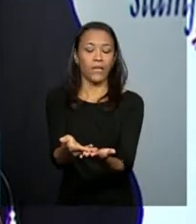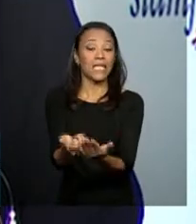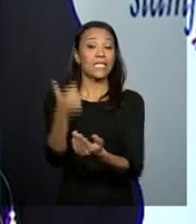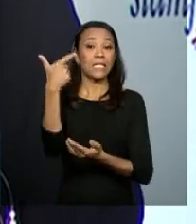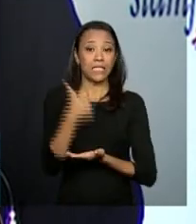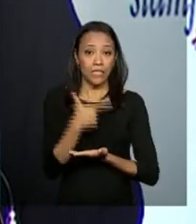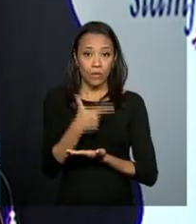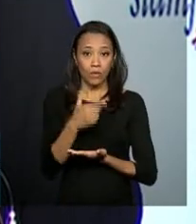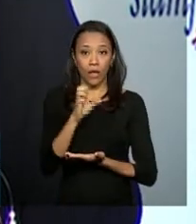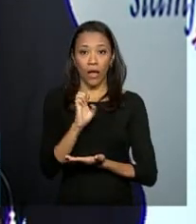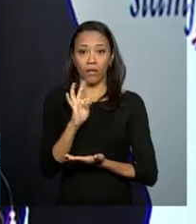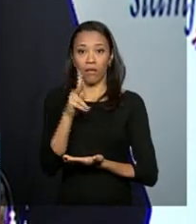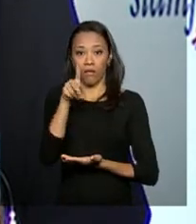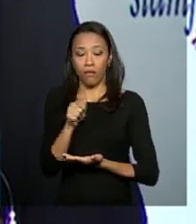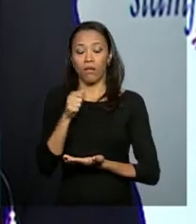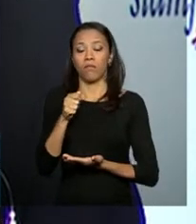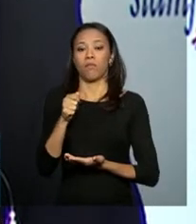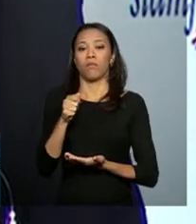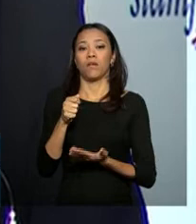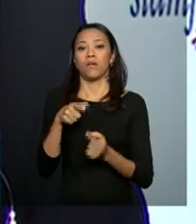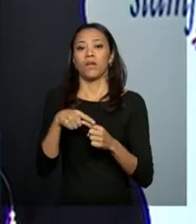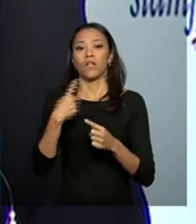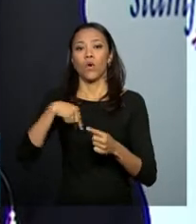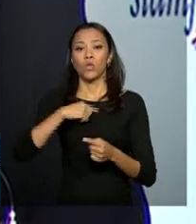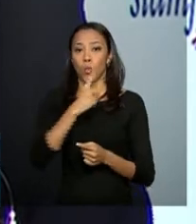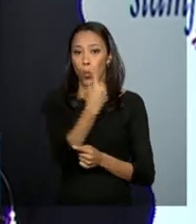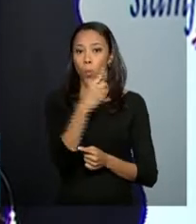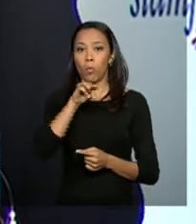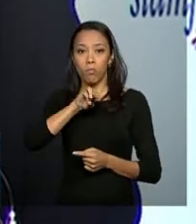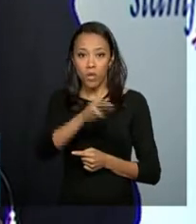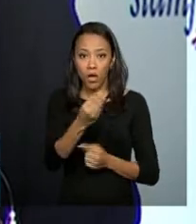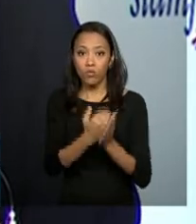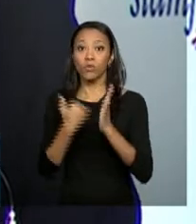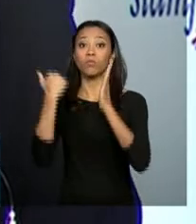etapa do Minha Casa Minha Vida, passamos de 1 milhão para